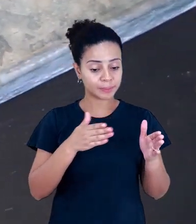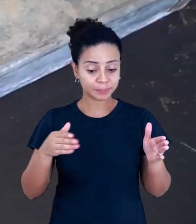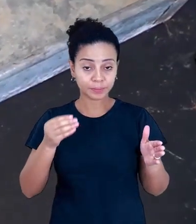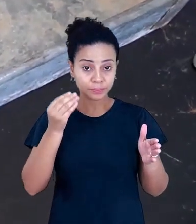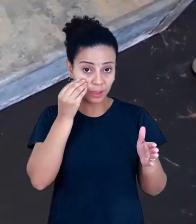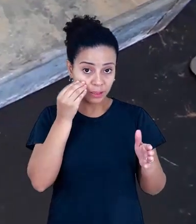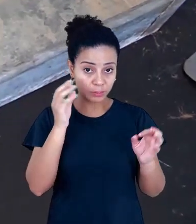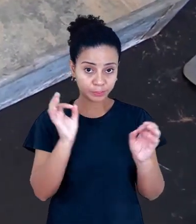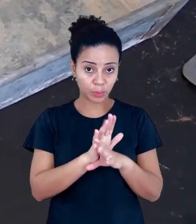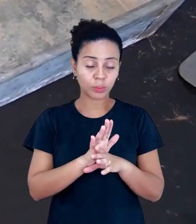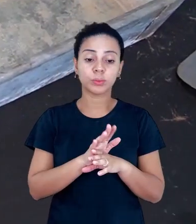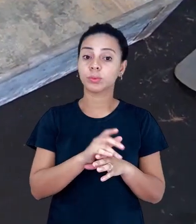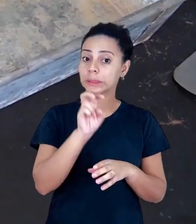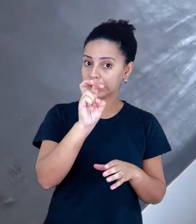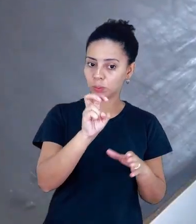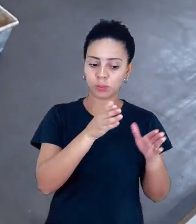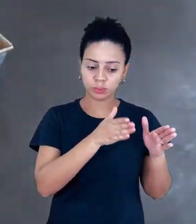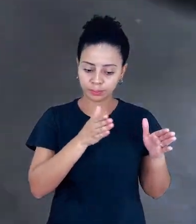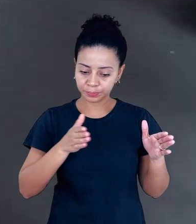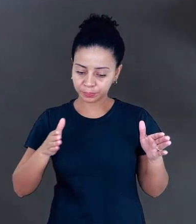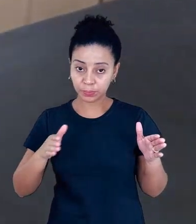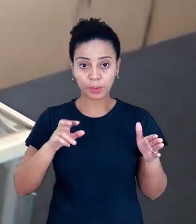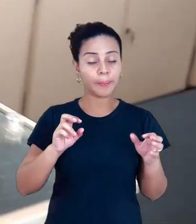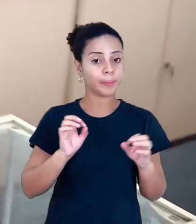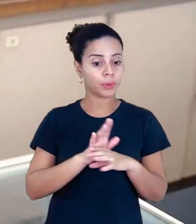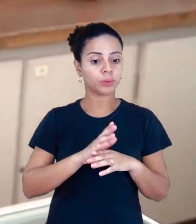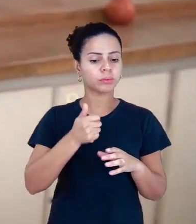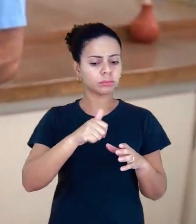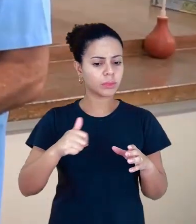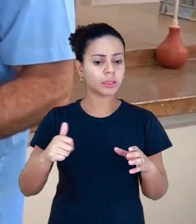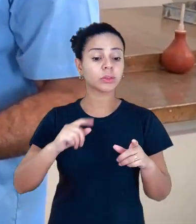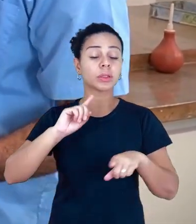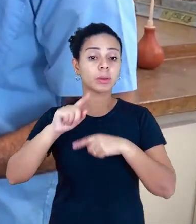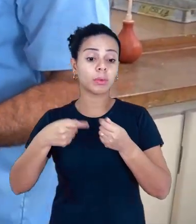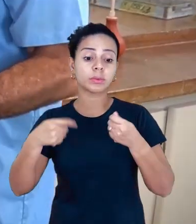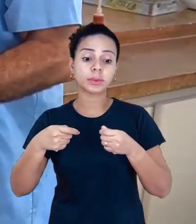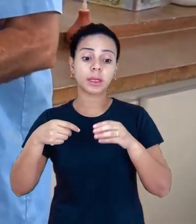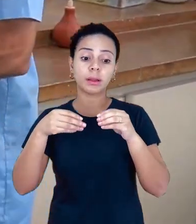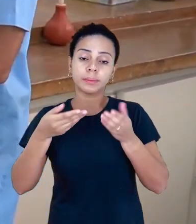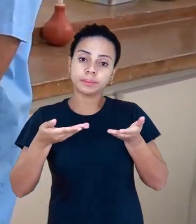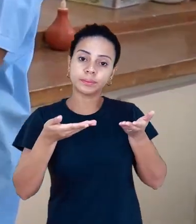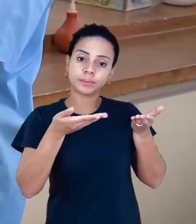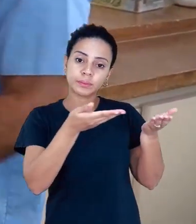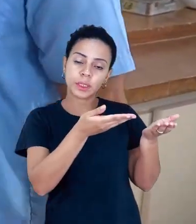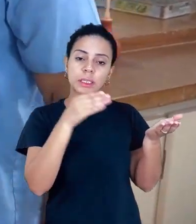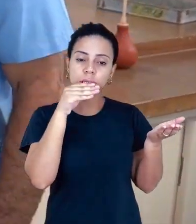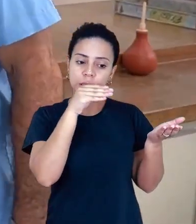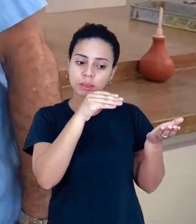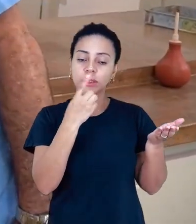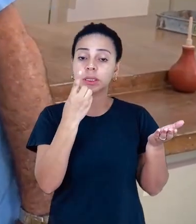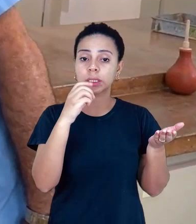Após a obtenção dos 5 pontos de ensaio, as cápsulas com as amostras de solo são levadas à estufa, com temperatura